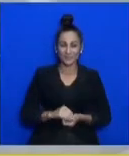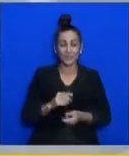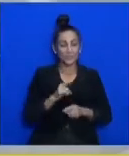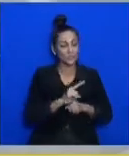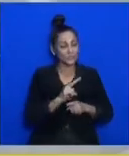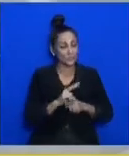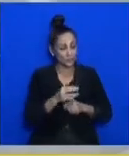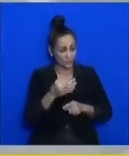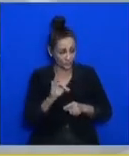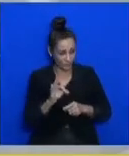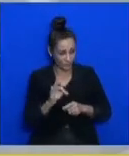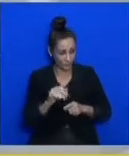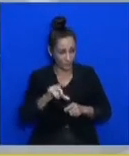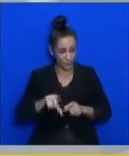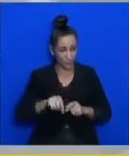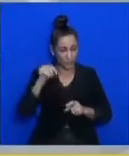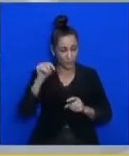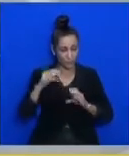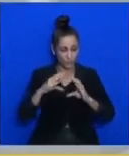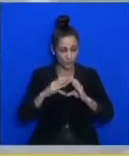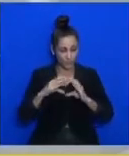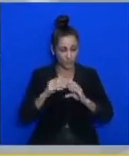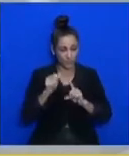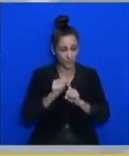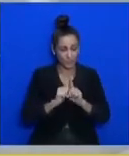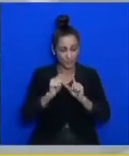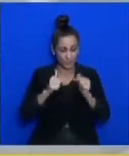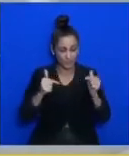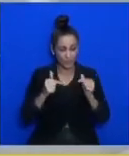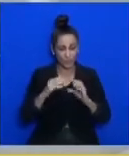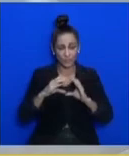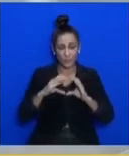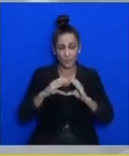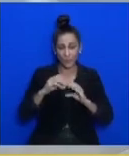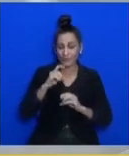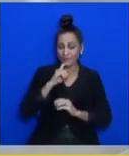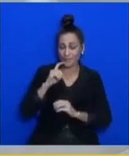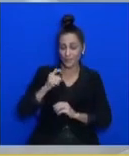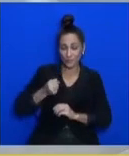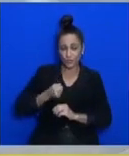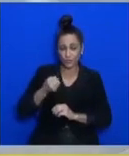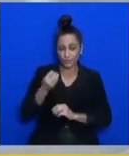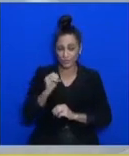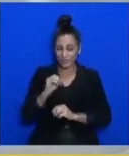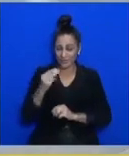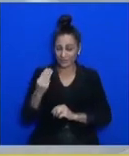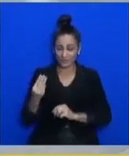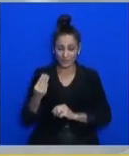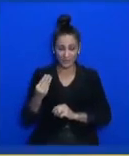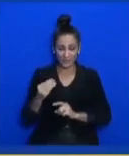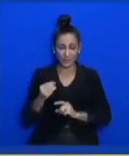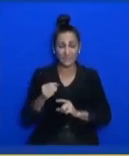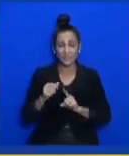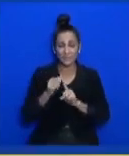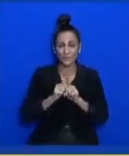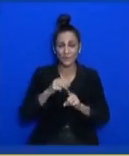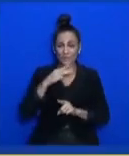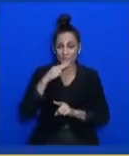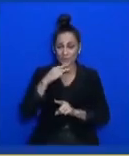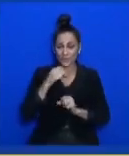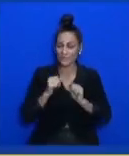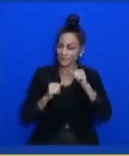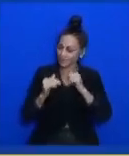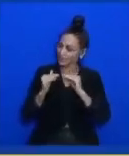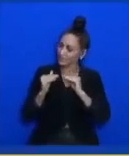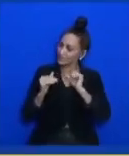Senhoras auditoras, as senhoras confirmam que a bola do mês da sorte é a bola verde número 03, que corresponde ao mês de março? Sim,